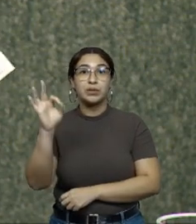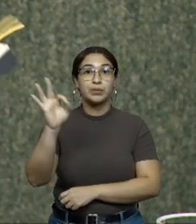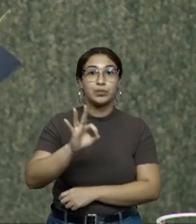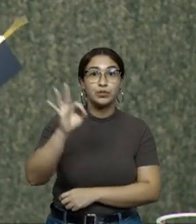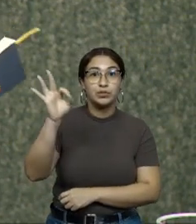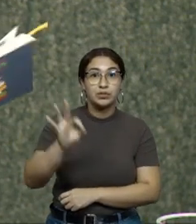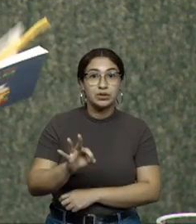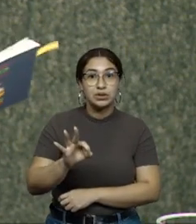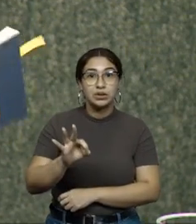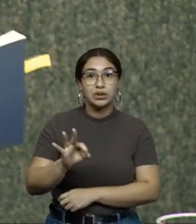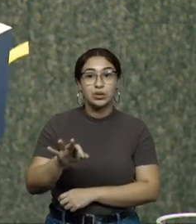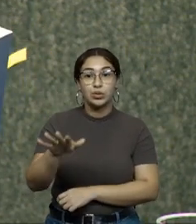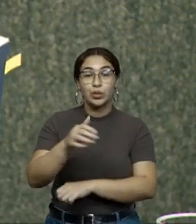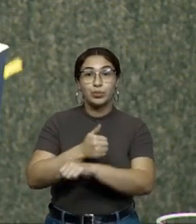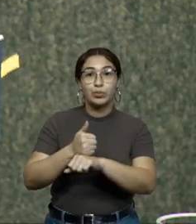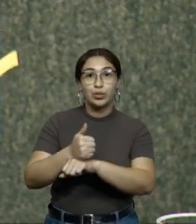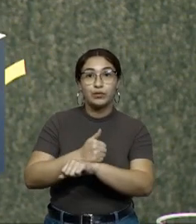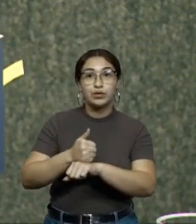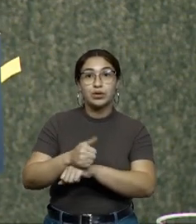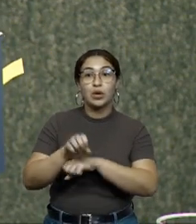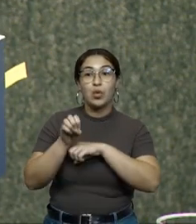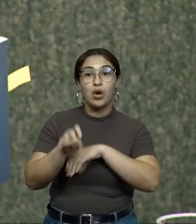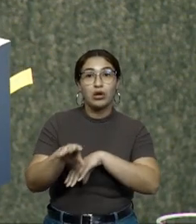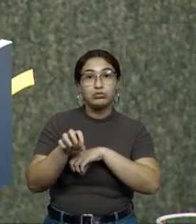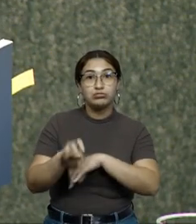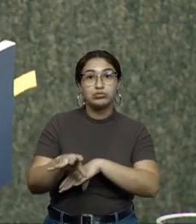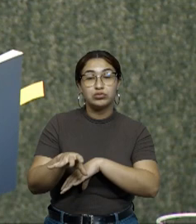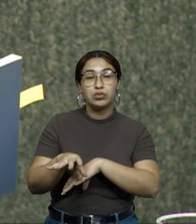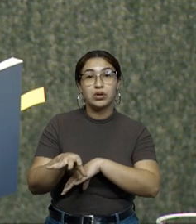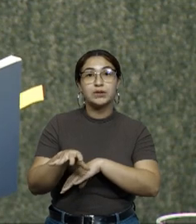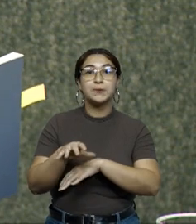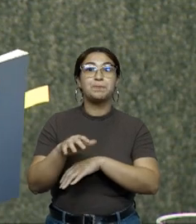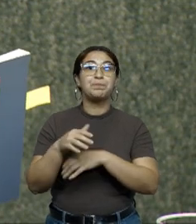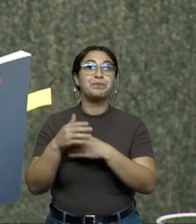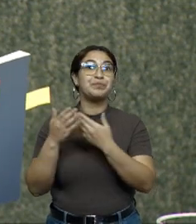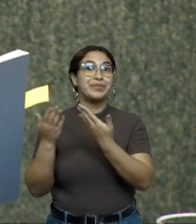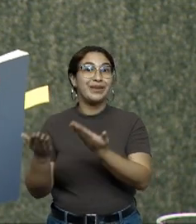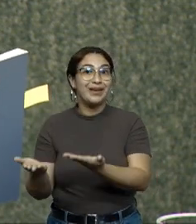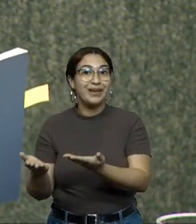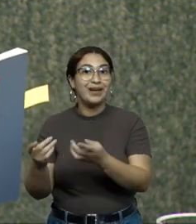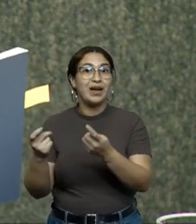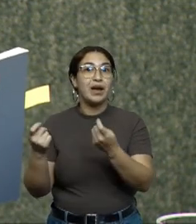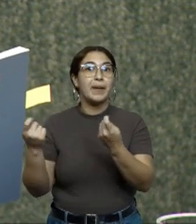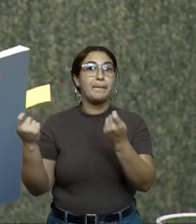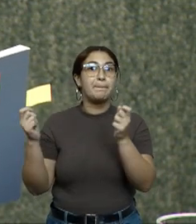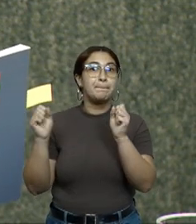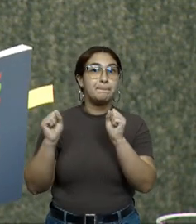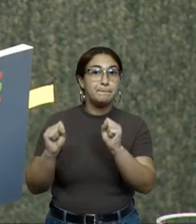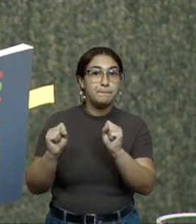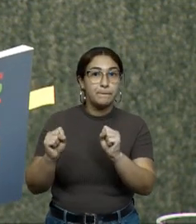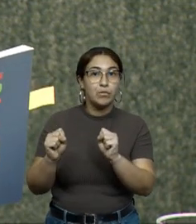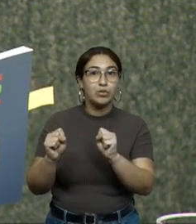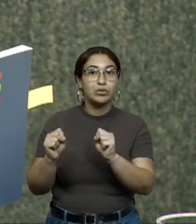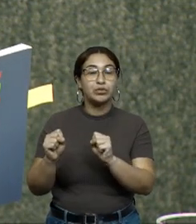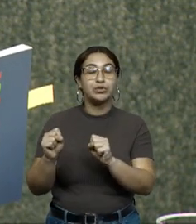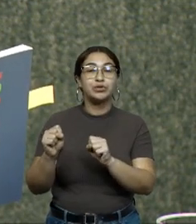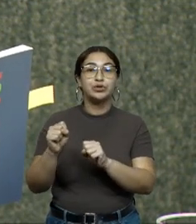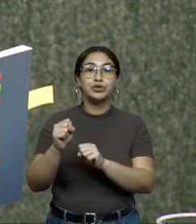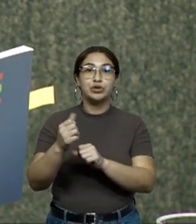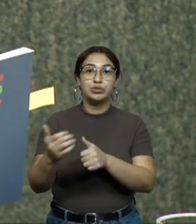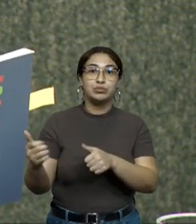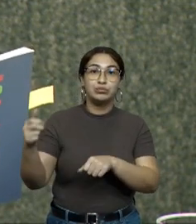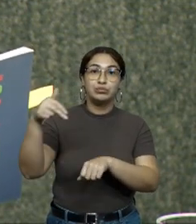da educação não docentes que sejam ocupantes de cargos de provimento ao